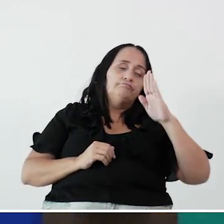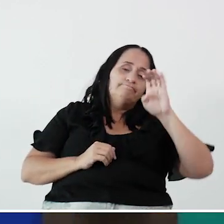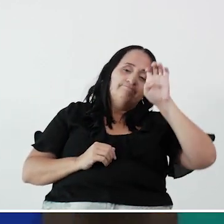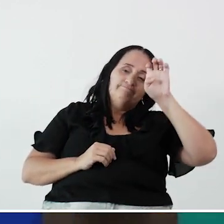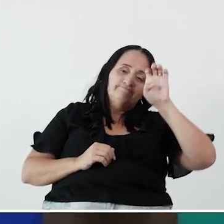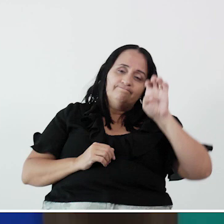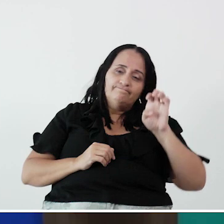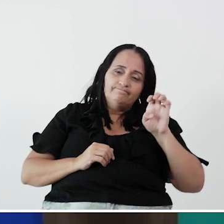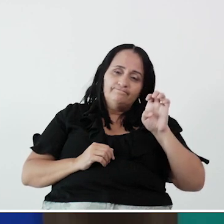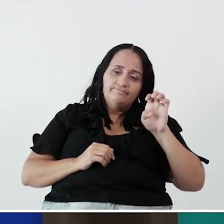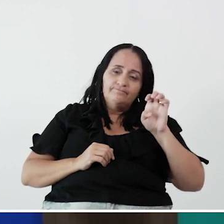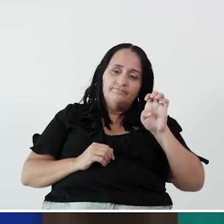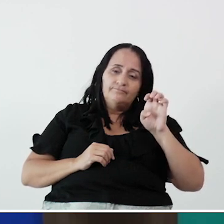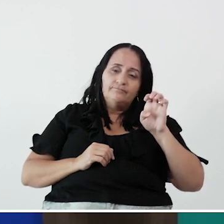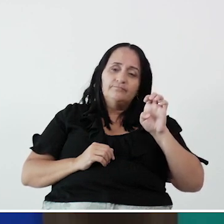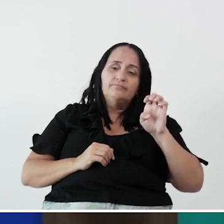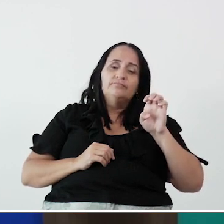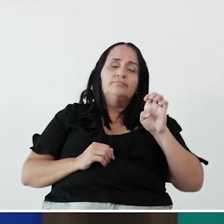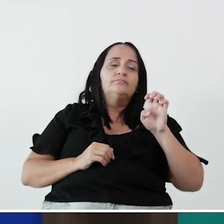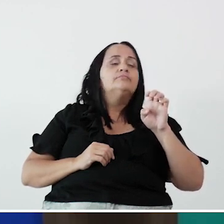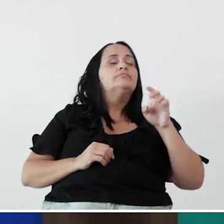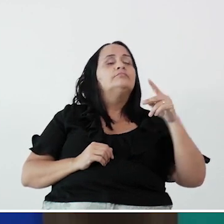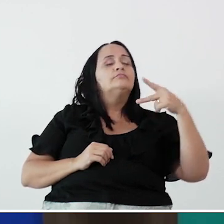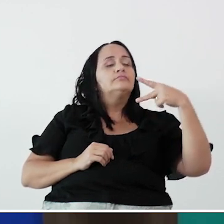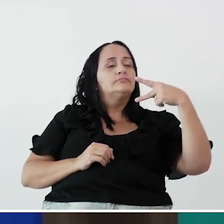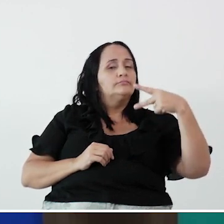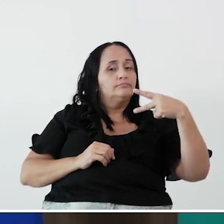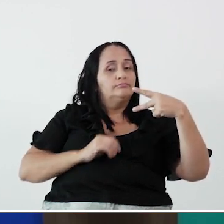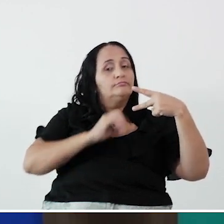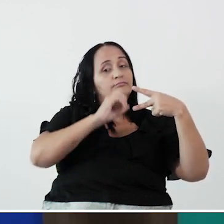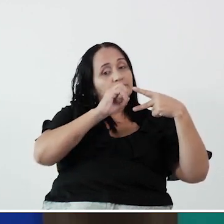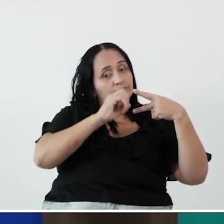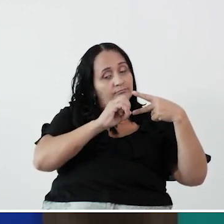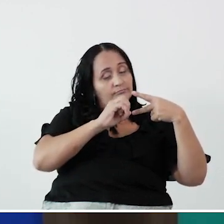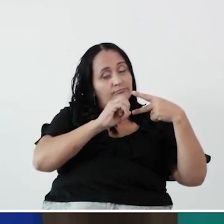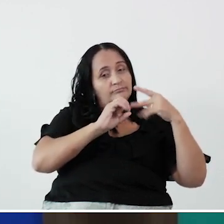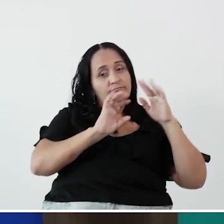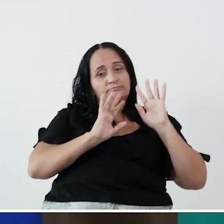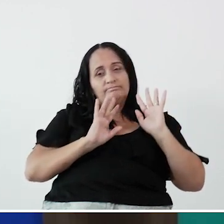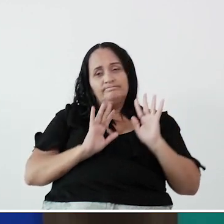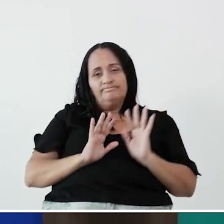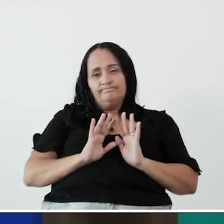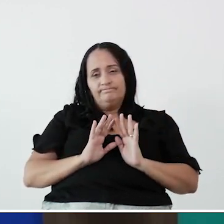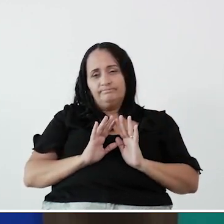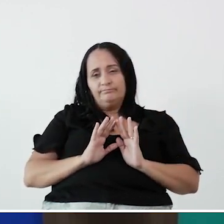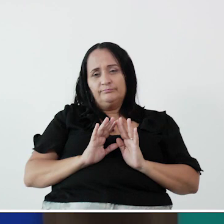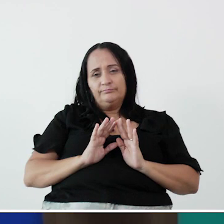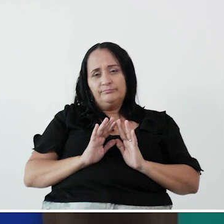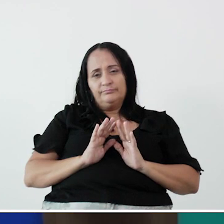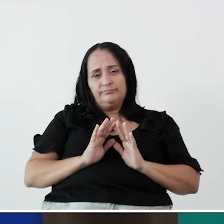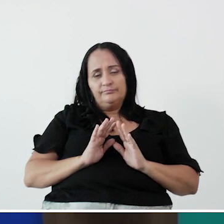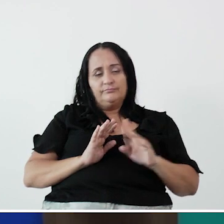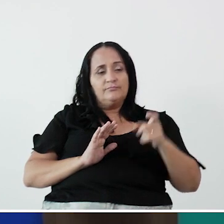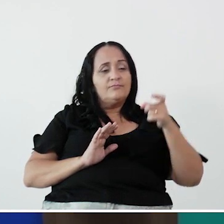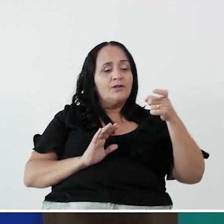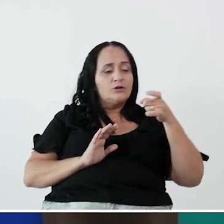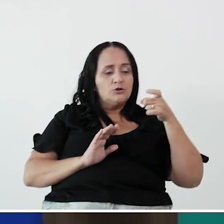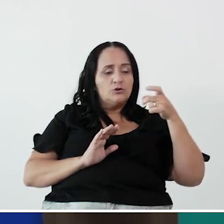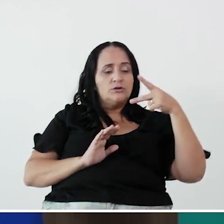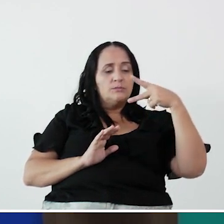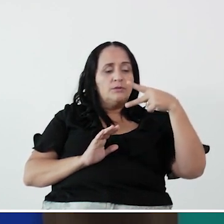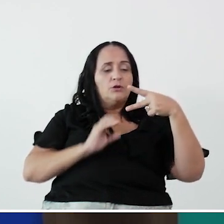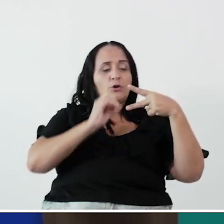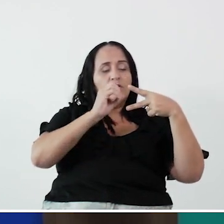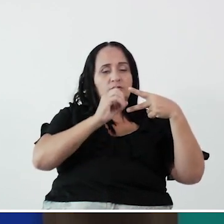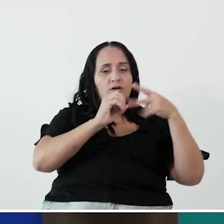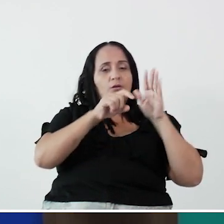0 é um número negativo. Então, dizer que um número é negativo é dizer que ele é menor que 0.